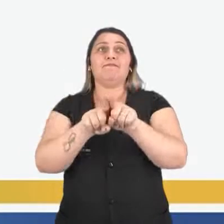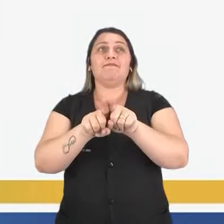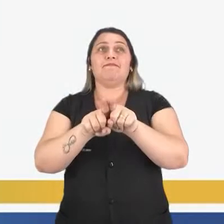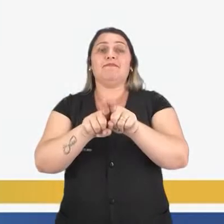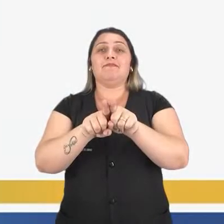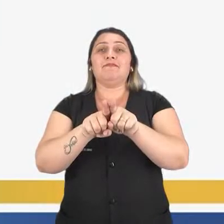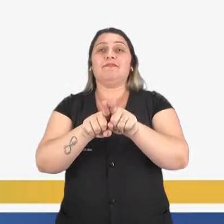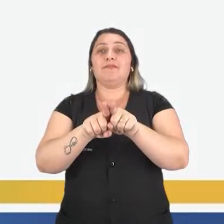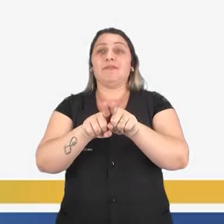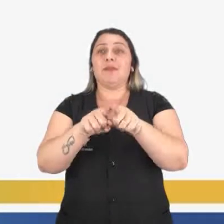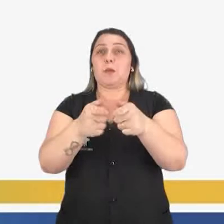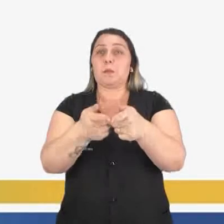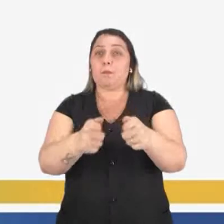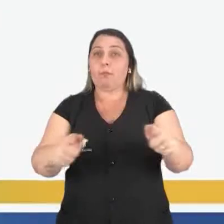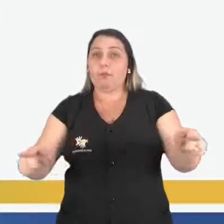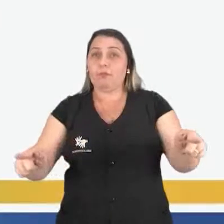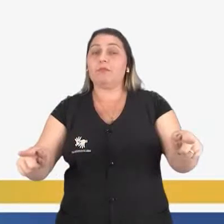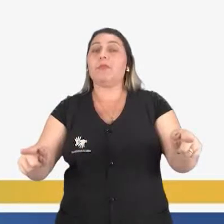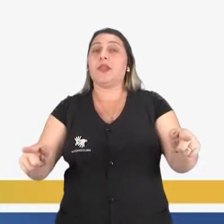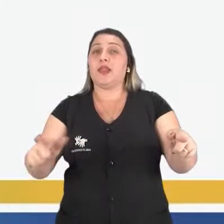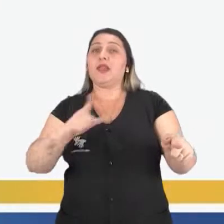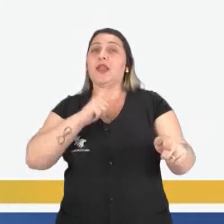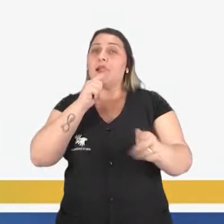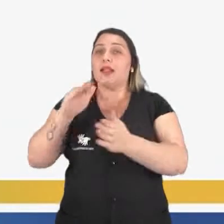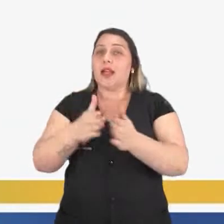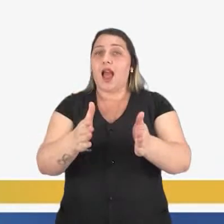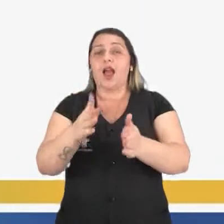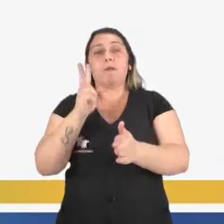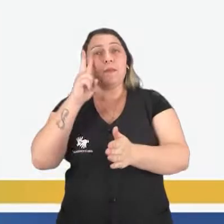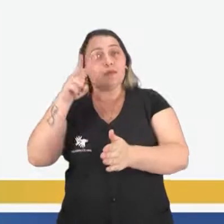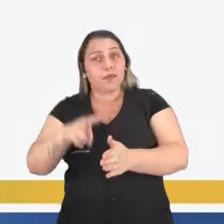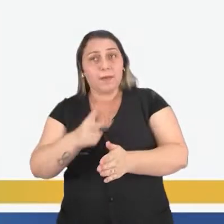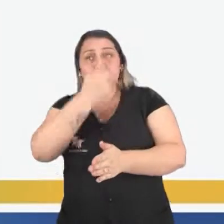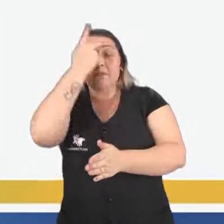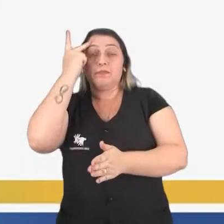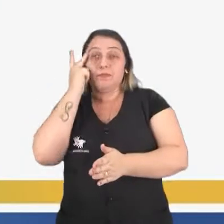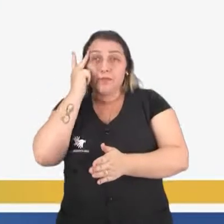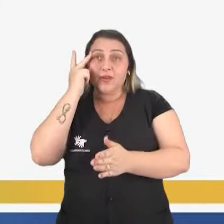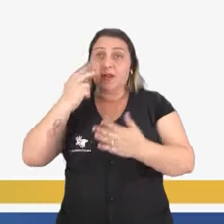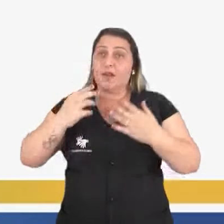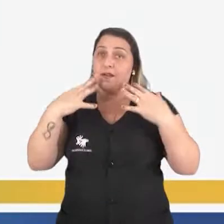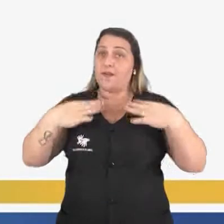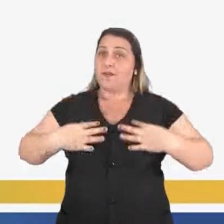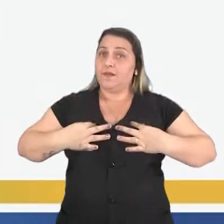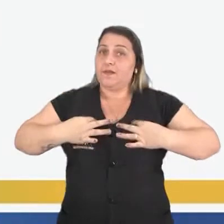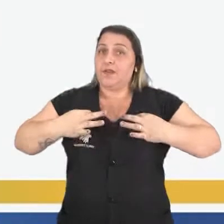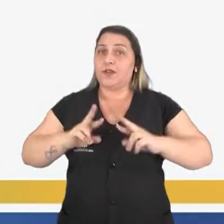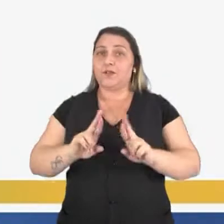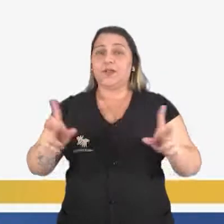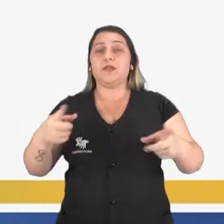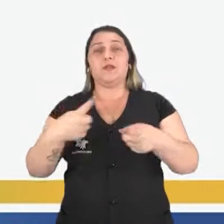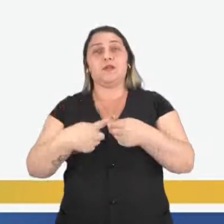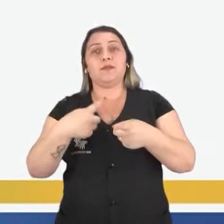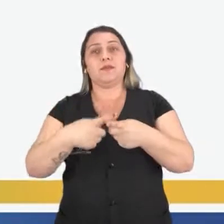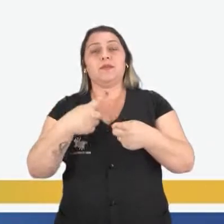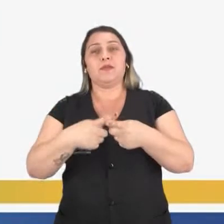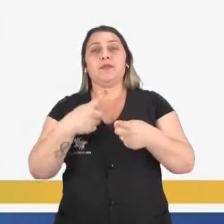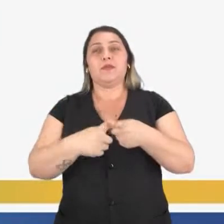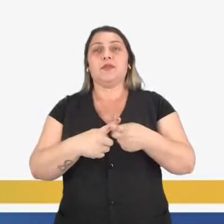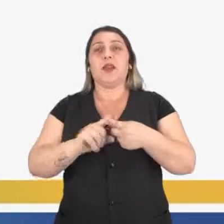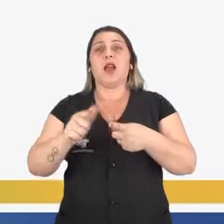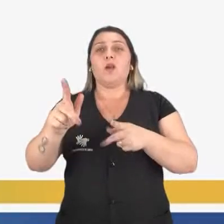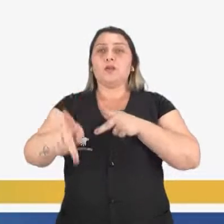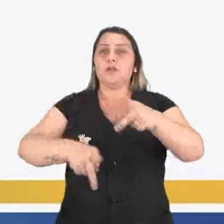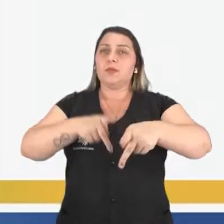do Saara, nós temos lagos, nós podemos ver pessoas vestidas diferente, né? Porque é